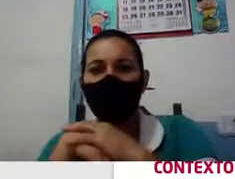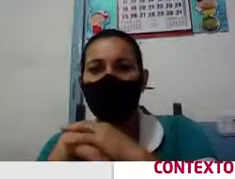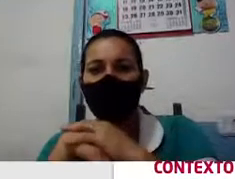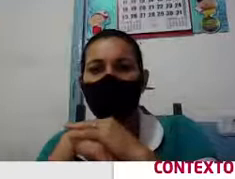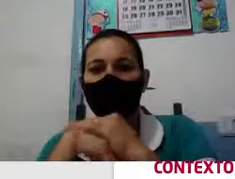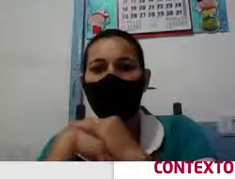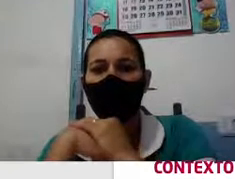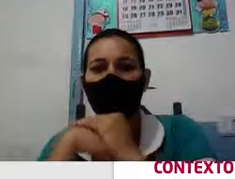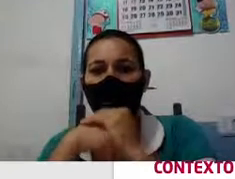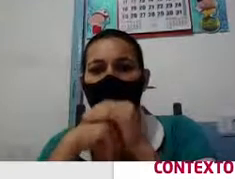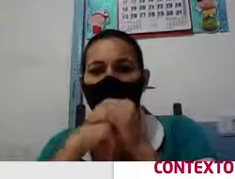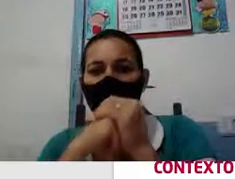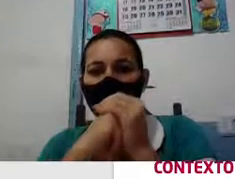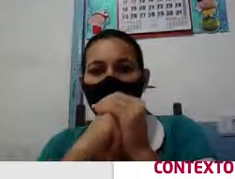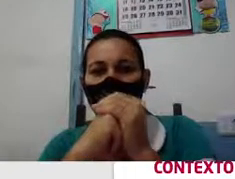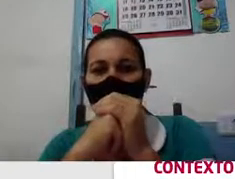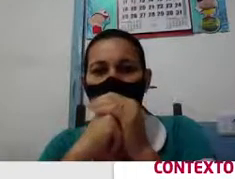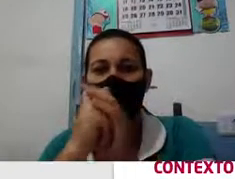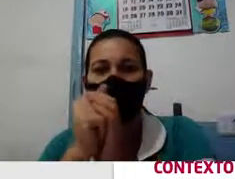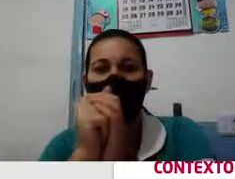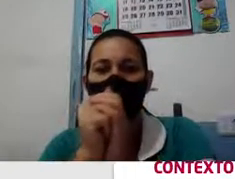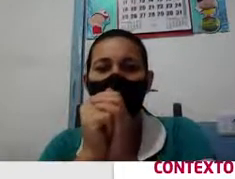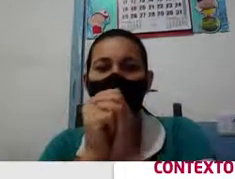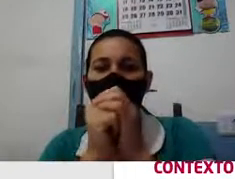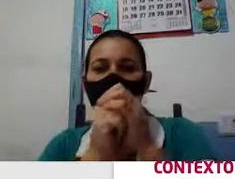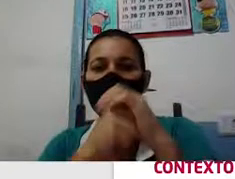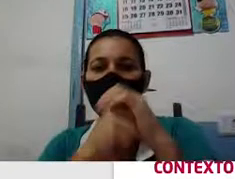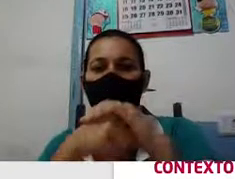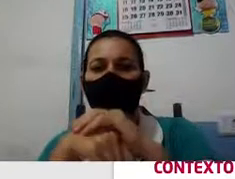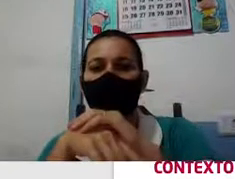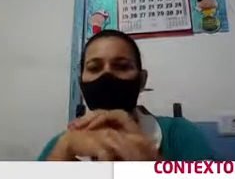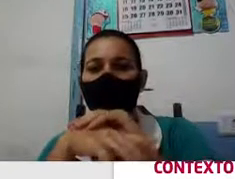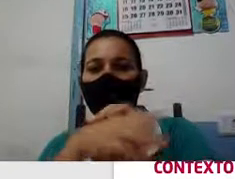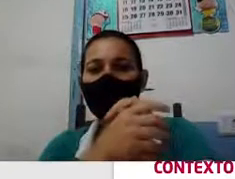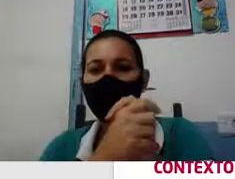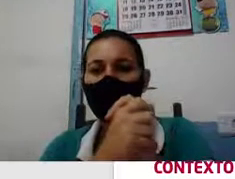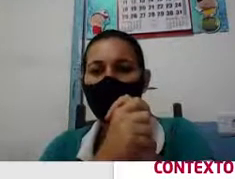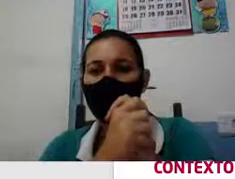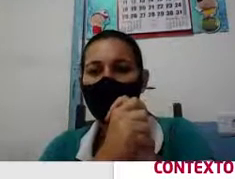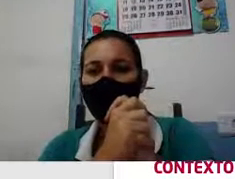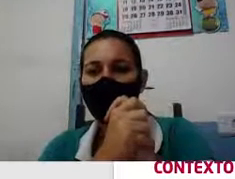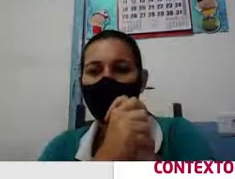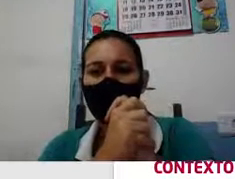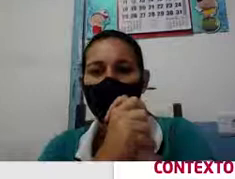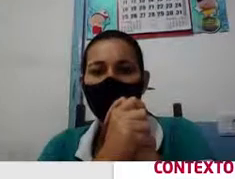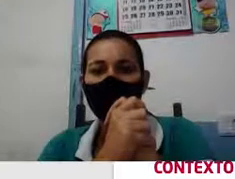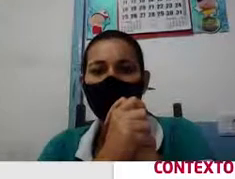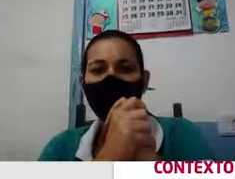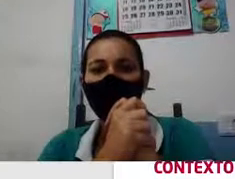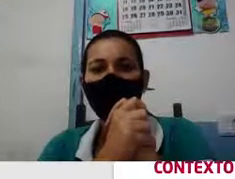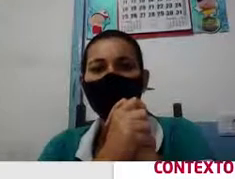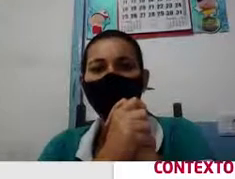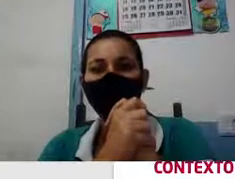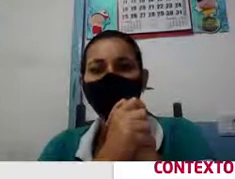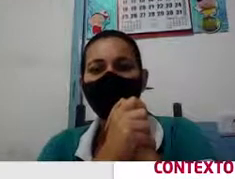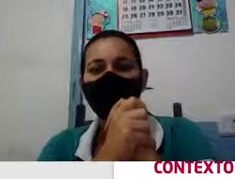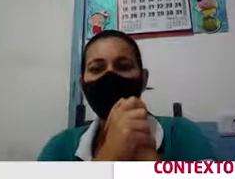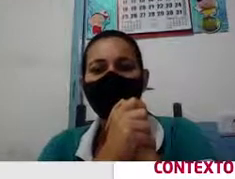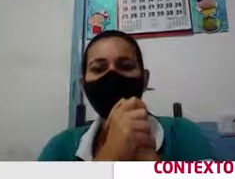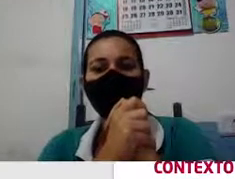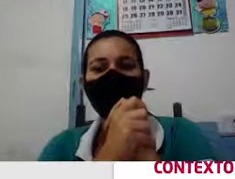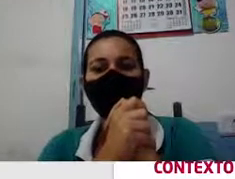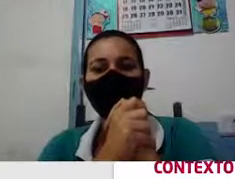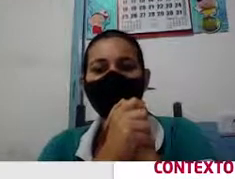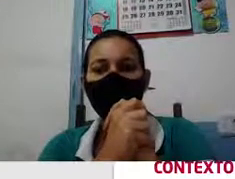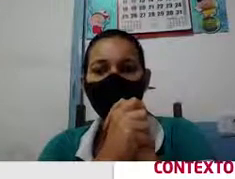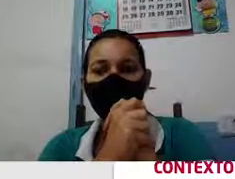A ausência do rei Dom Sebastião de Portugal, né, valendo-se do sumiço do rei de Portugal, esse fato e o fato